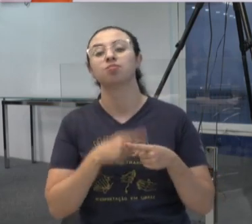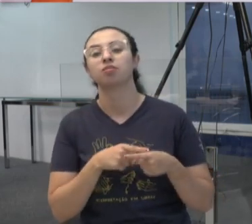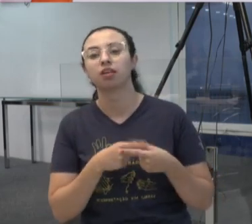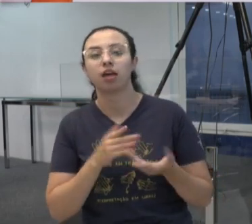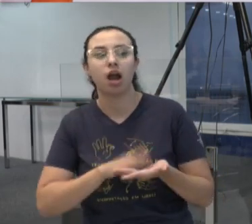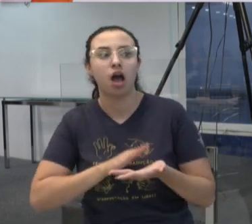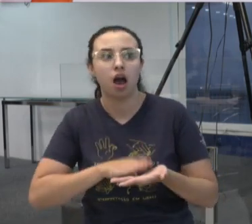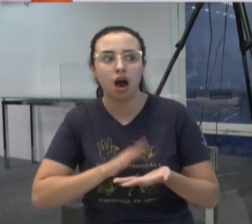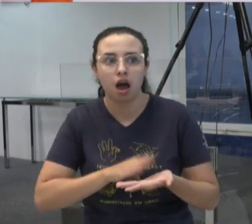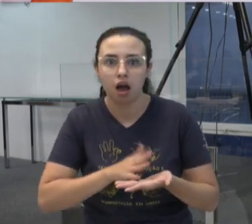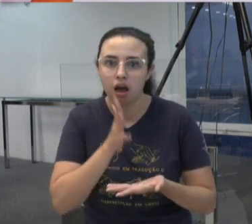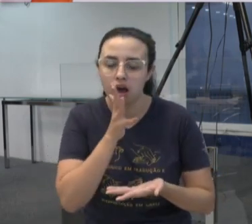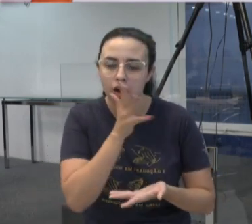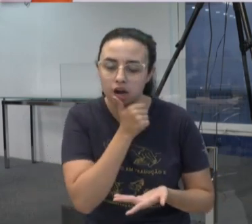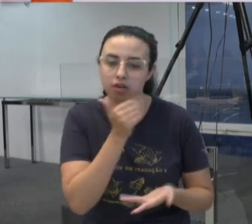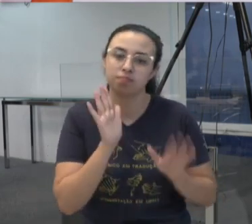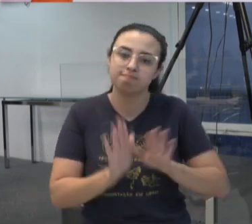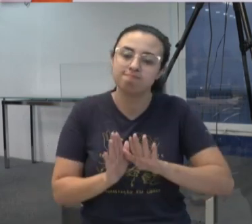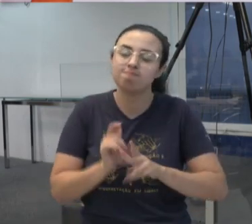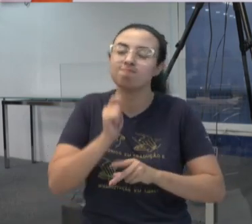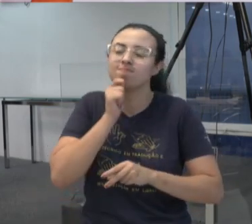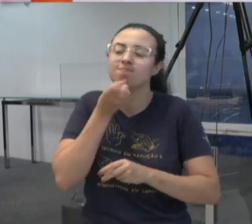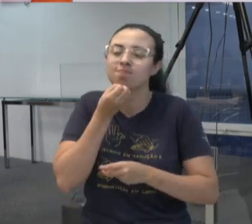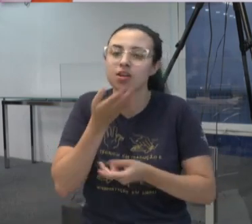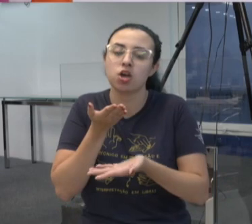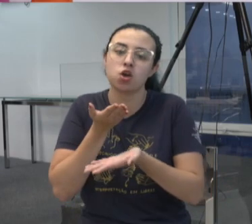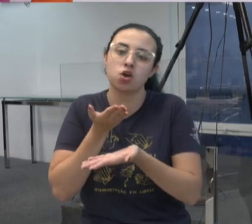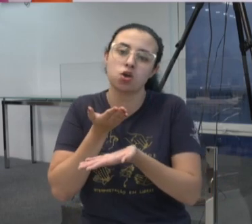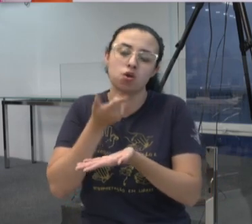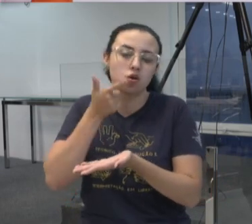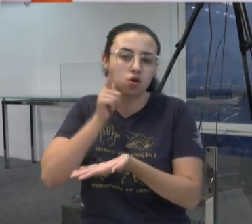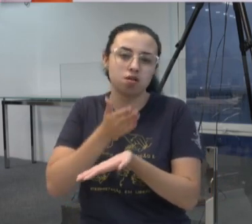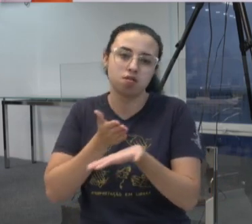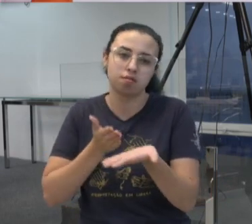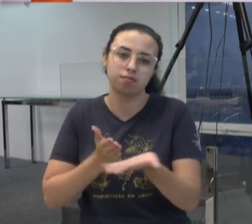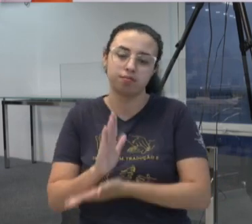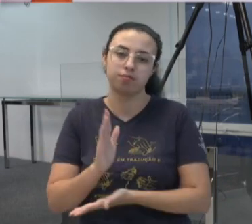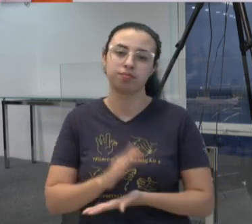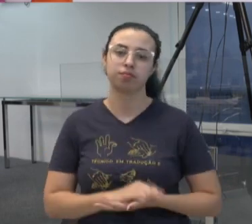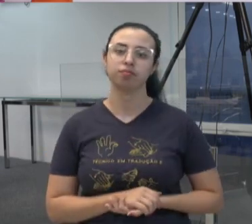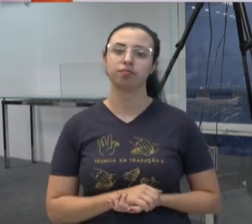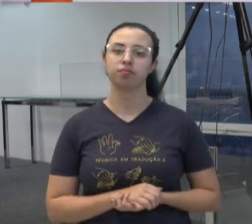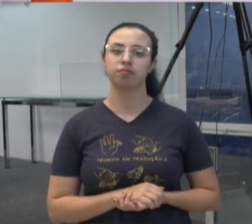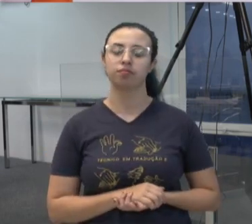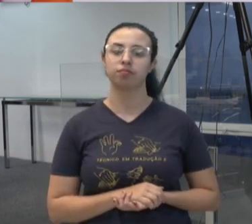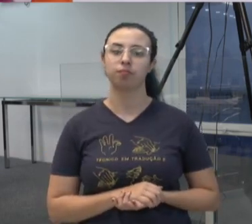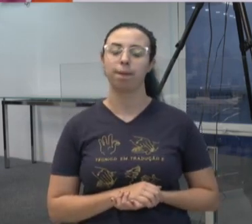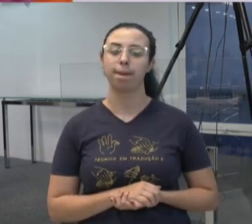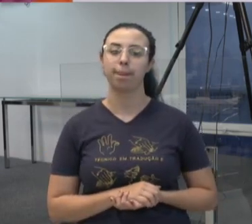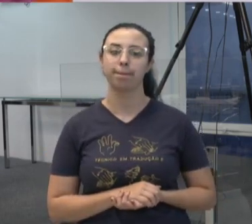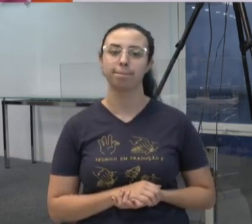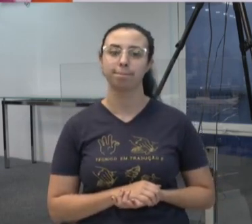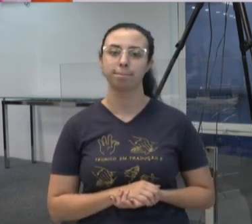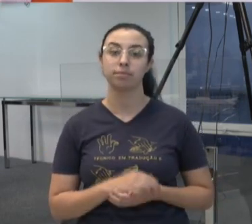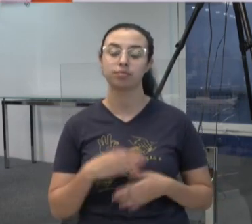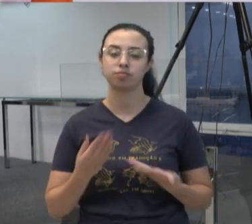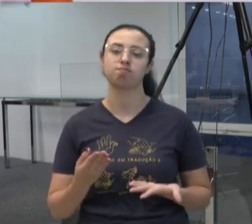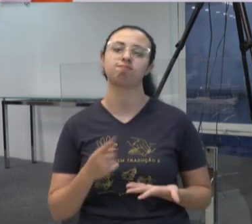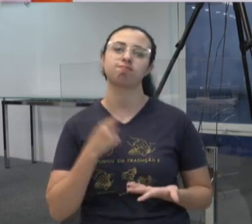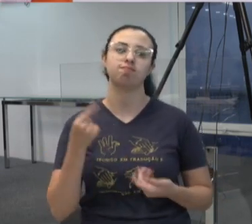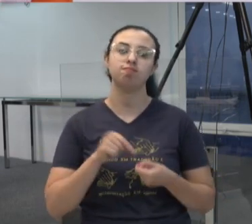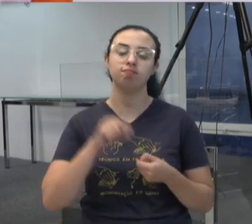graças a Deus, foi feita essa rotatória na Ítalo Consoli com Itamarandiba. Então, é o que a gente